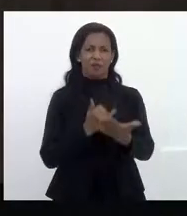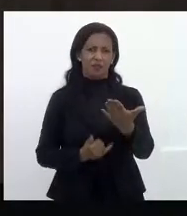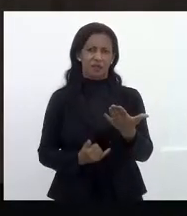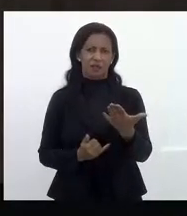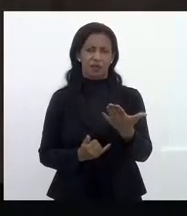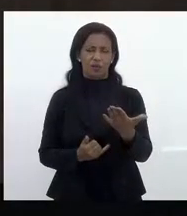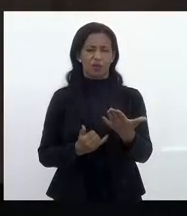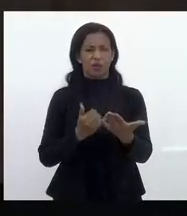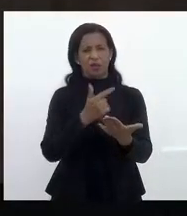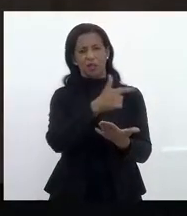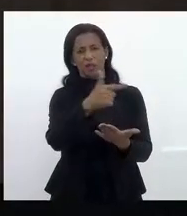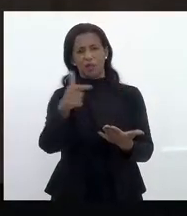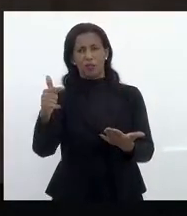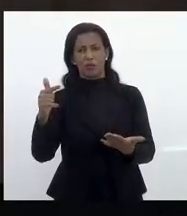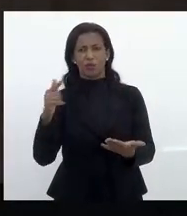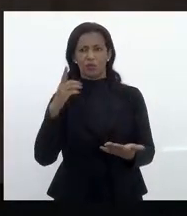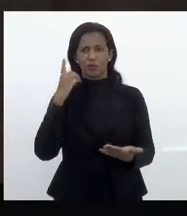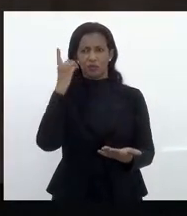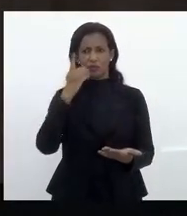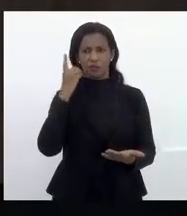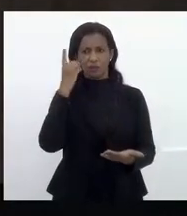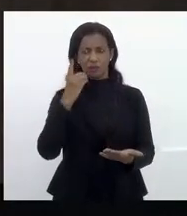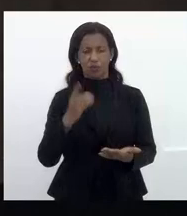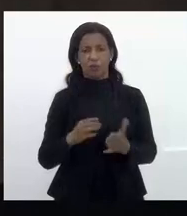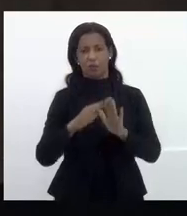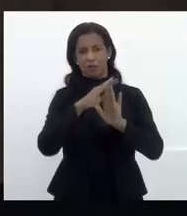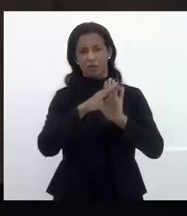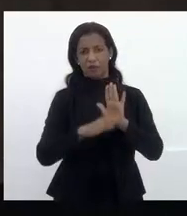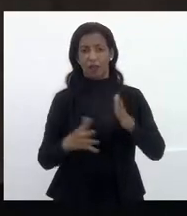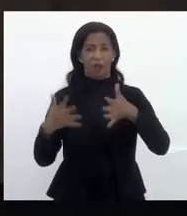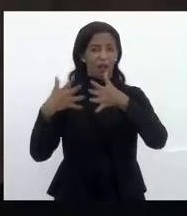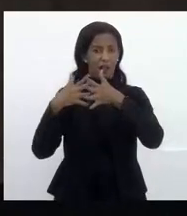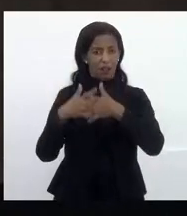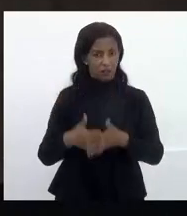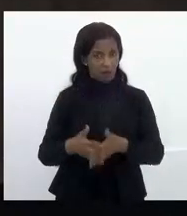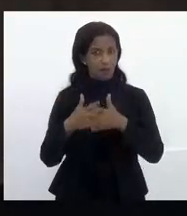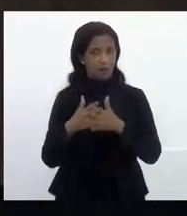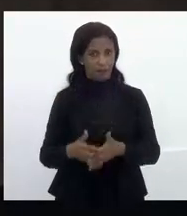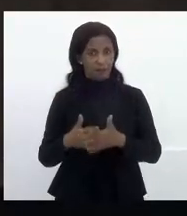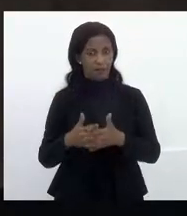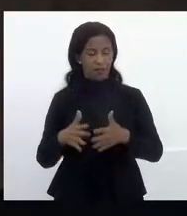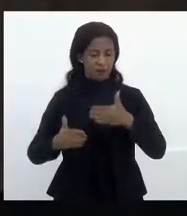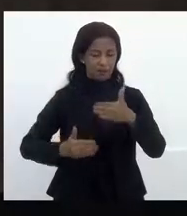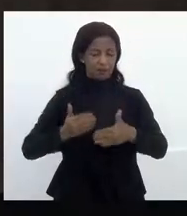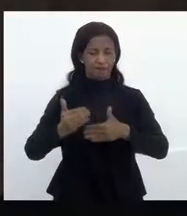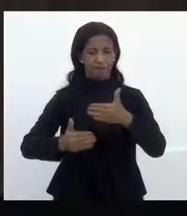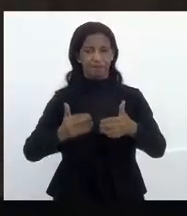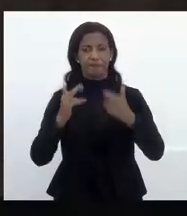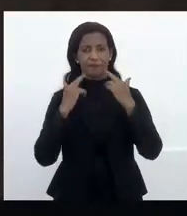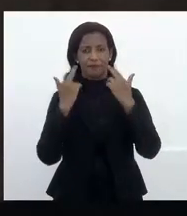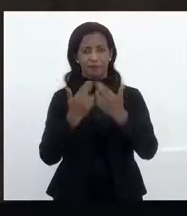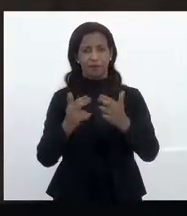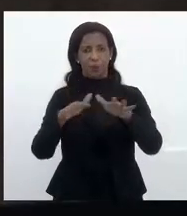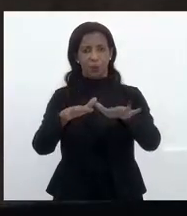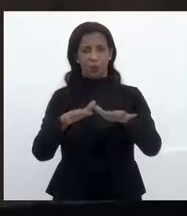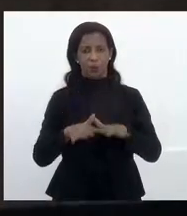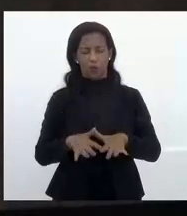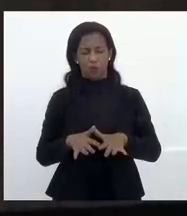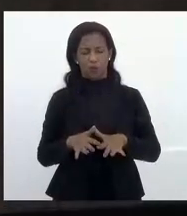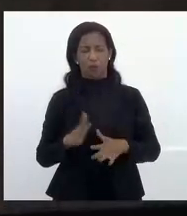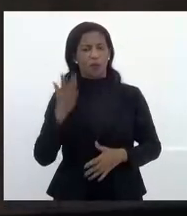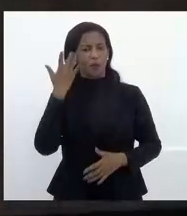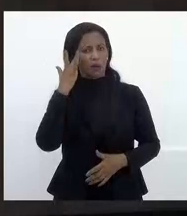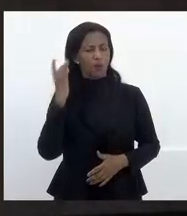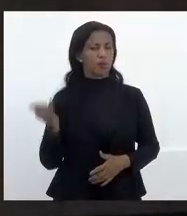excelência' e aos demais deputados vou fazer essa questão de ordem atrapalhando o andamento da audiência pública mas eu acho que é